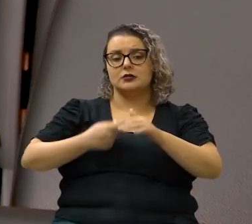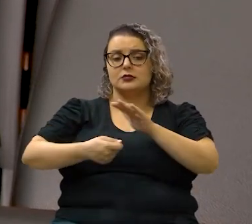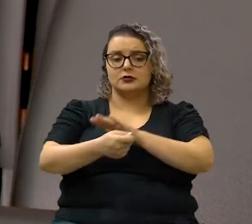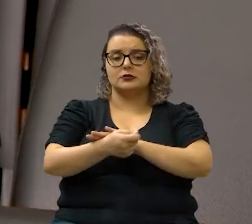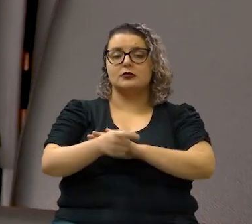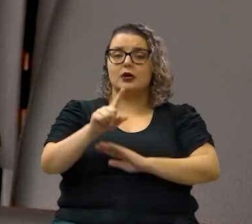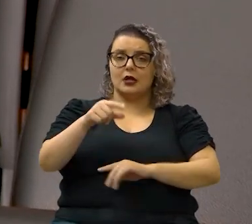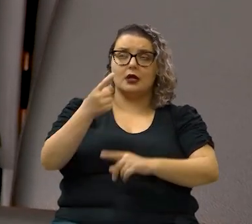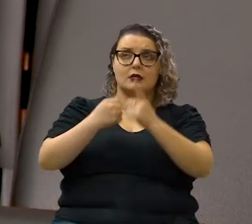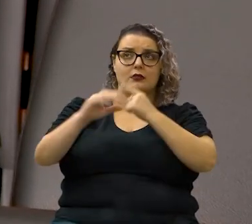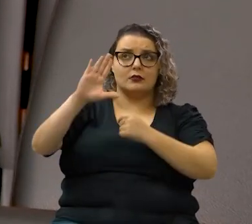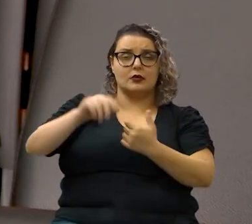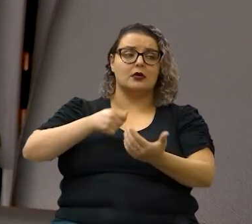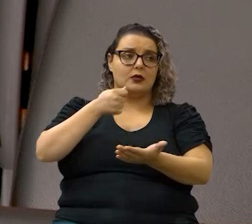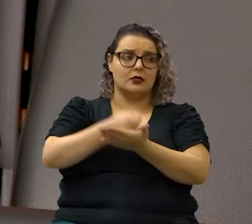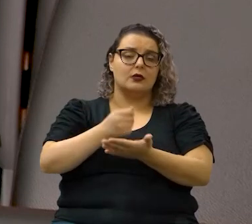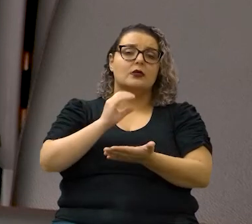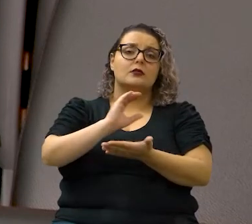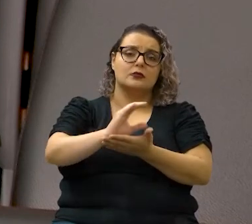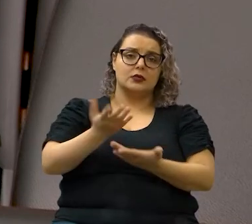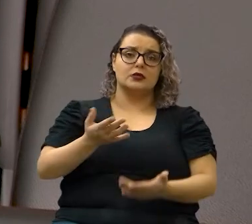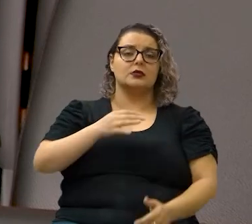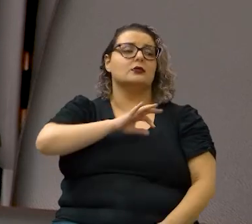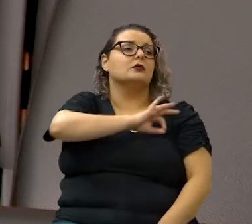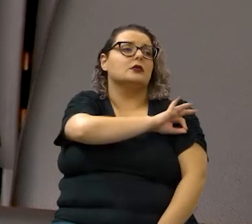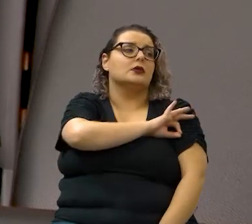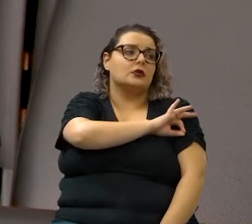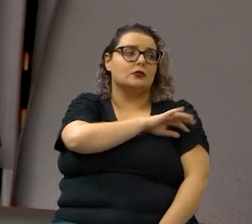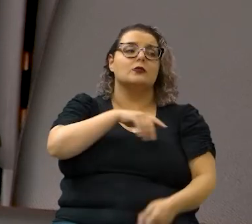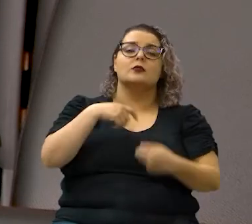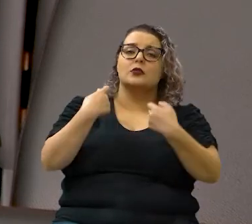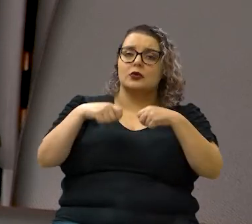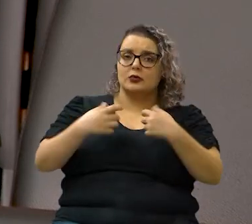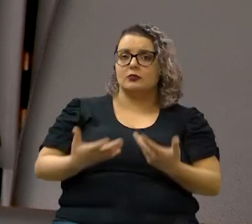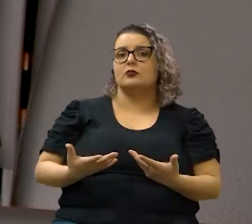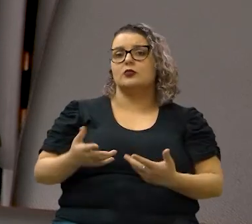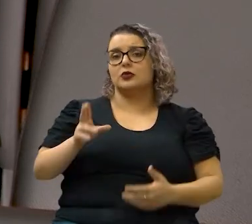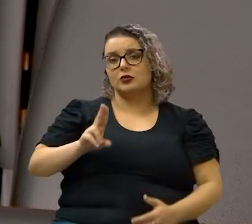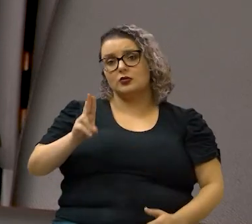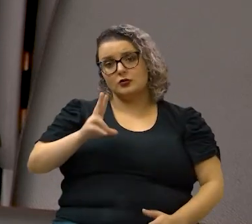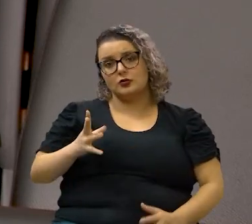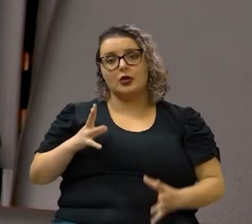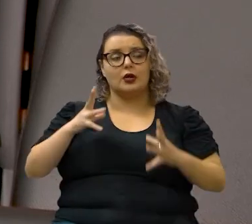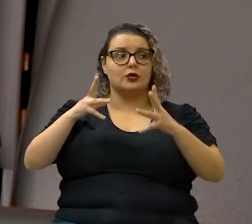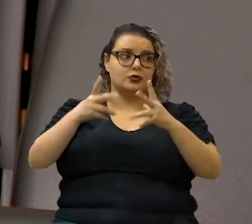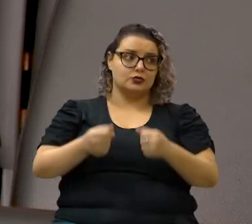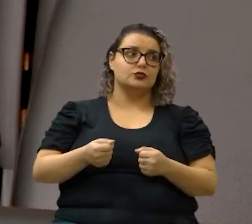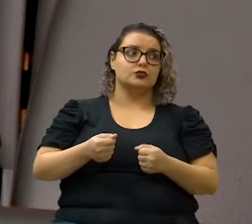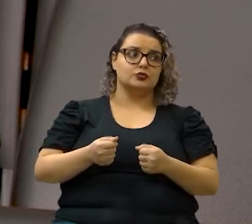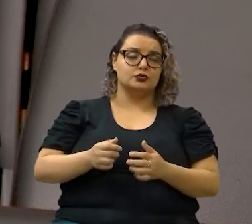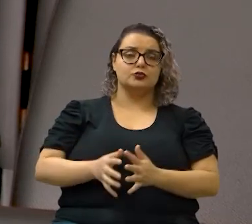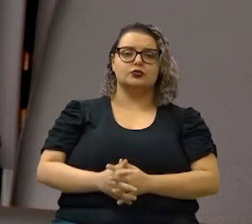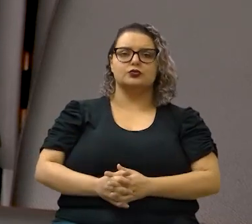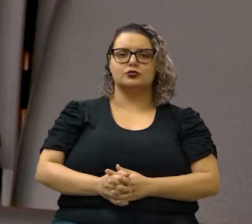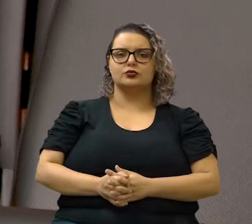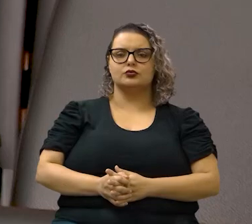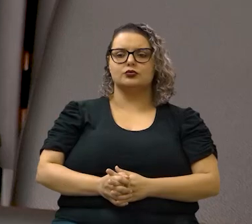são impositivas, né? Então a prefeitura precisa aplicar aquilo que foi